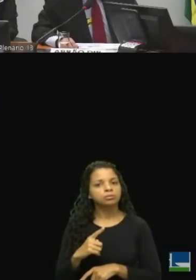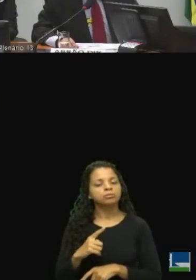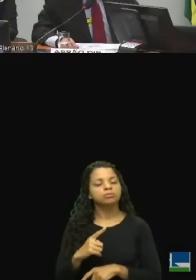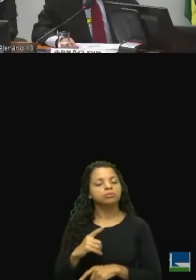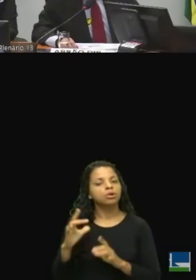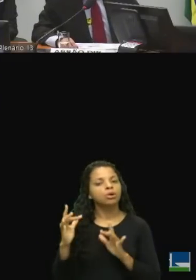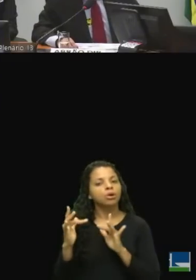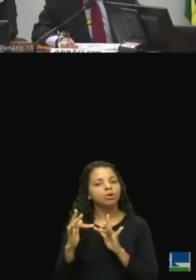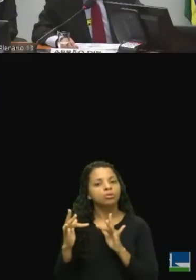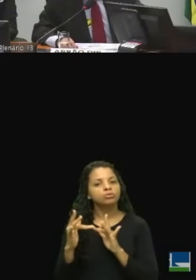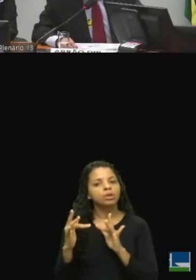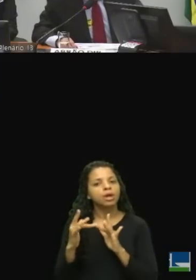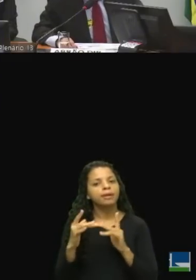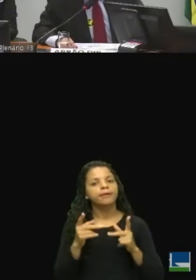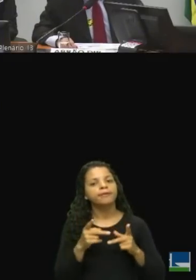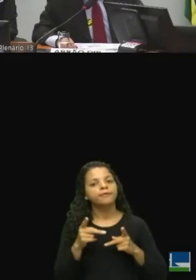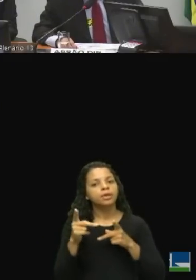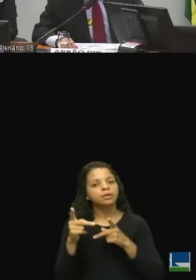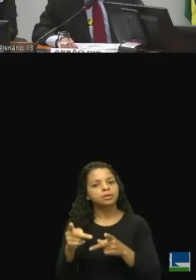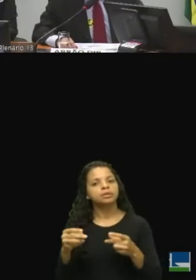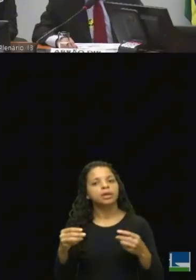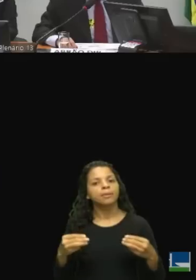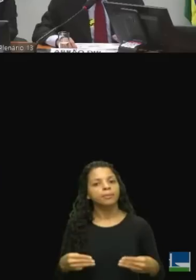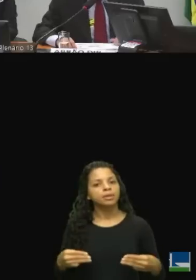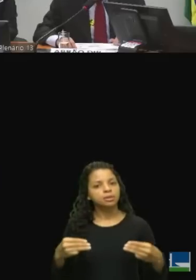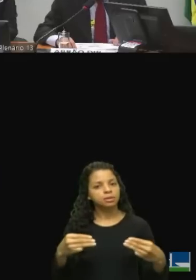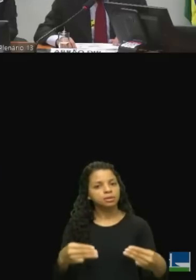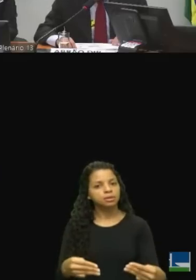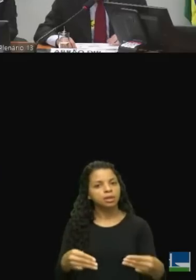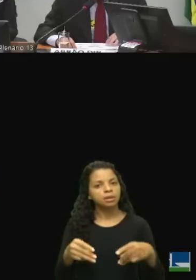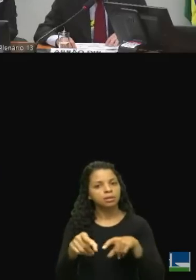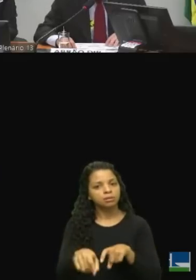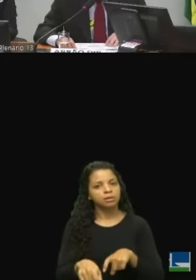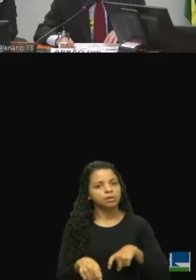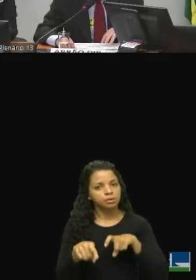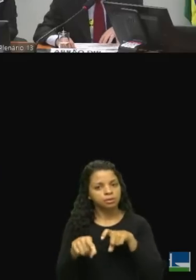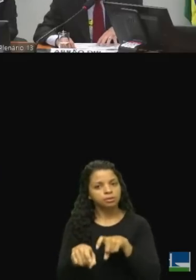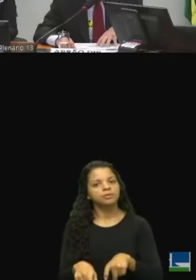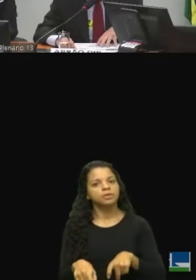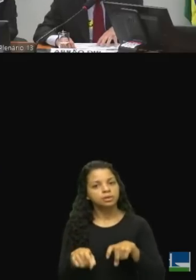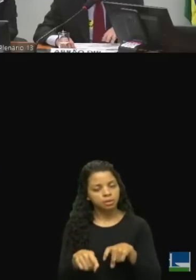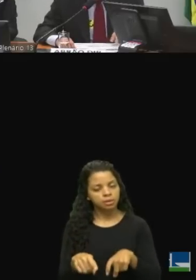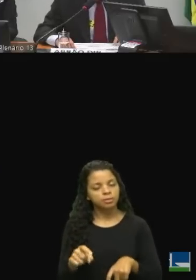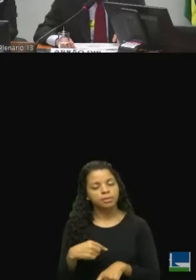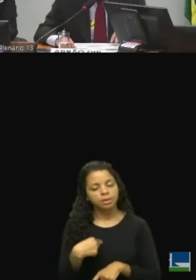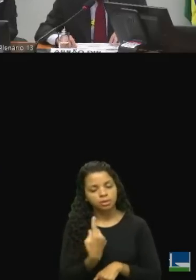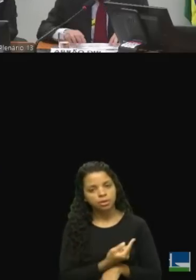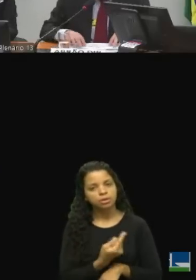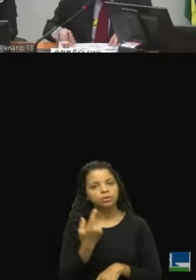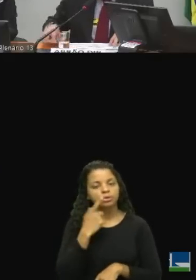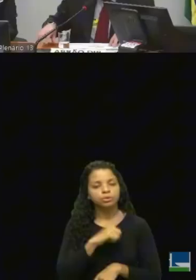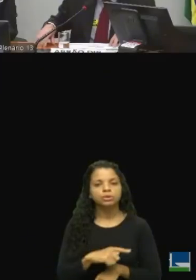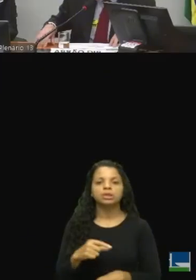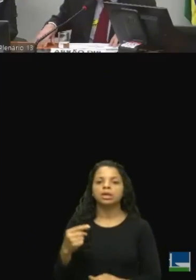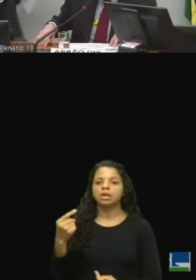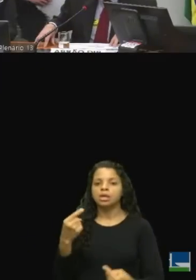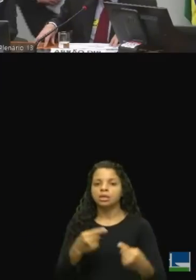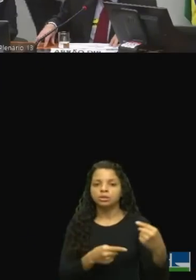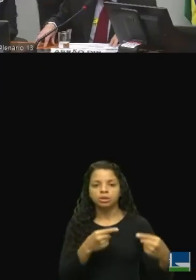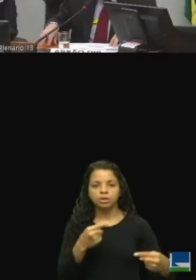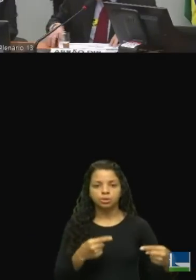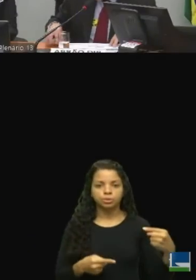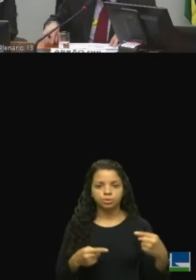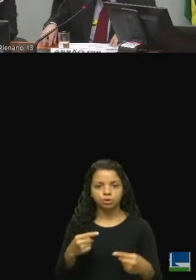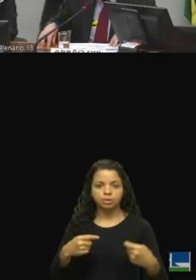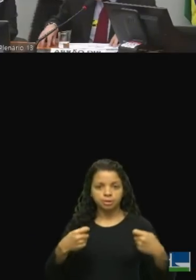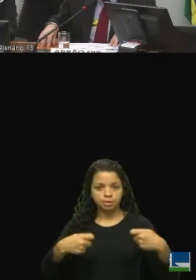agendar uma visita ao Ministério da Fazenda para levar as nossas demandas que já foram entregues